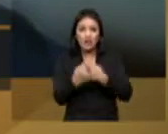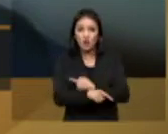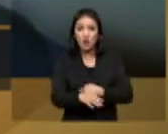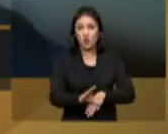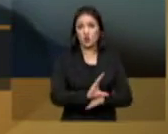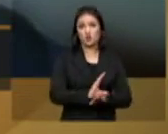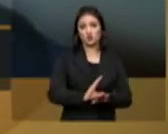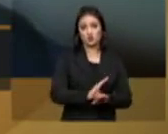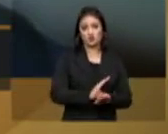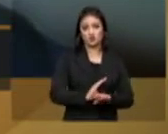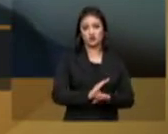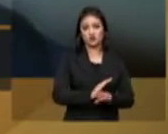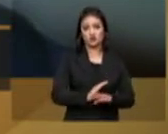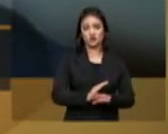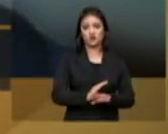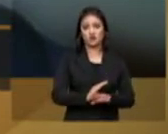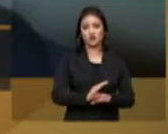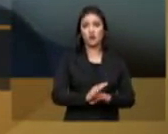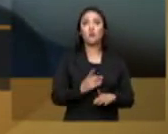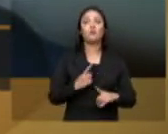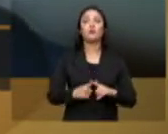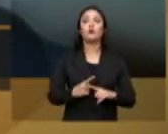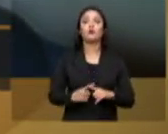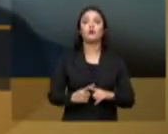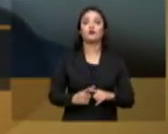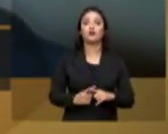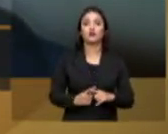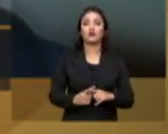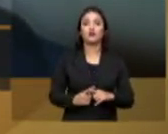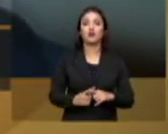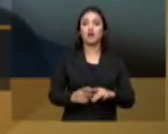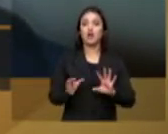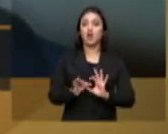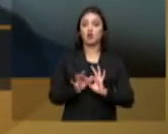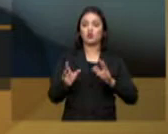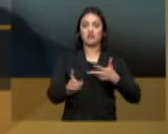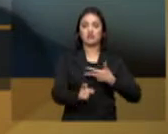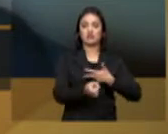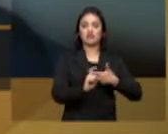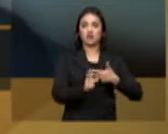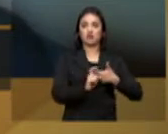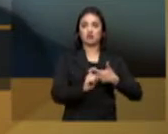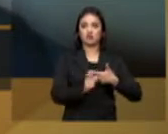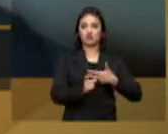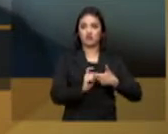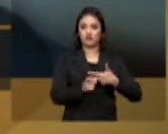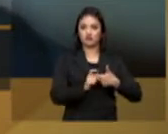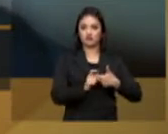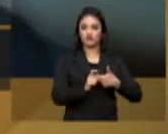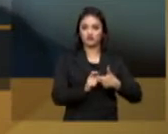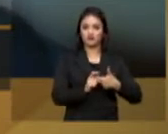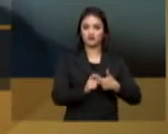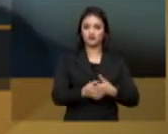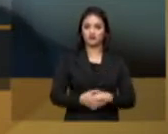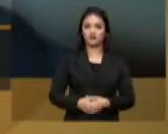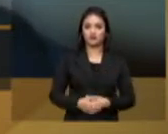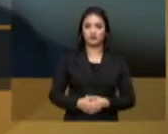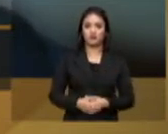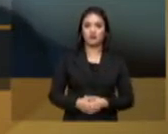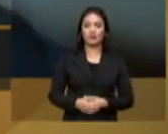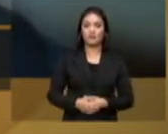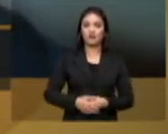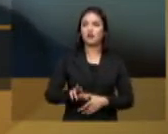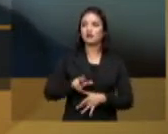inconstitucionalidade ao autorizar o Poder Executivo, ou seja, não a lei, mas ao